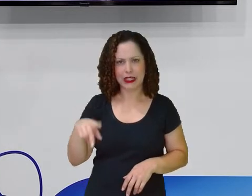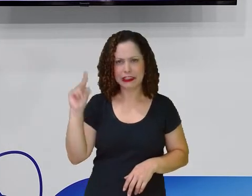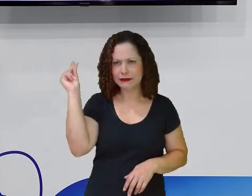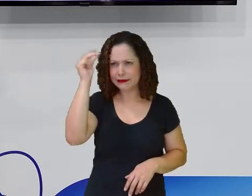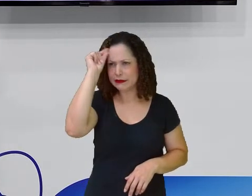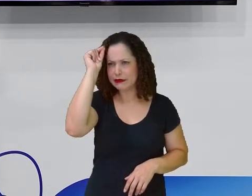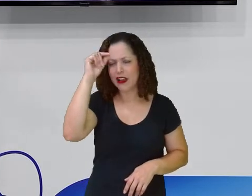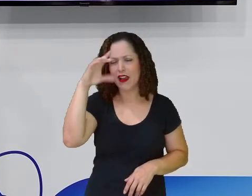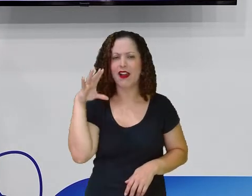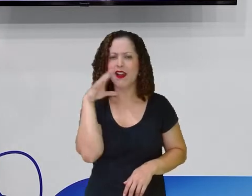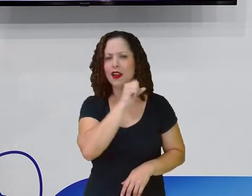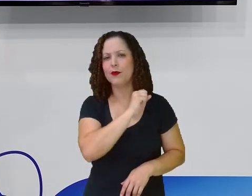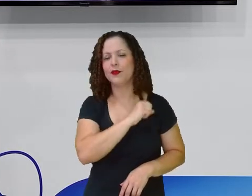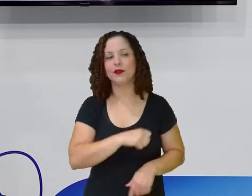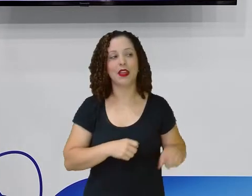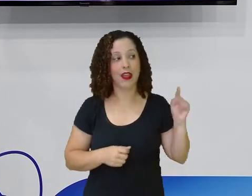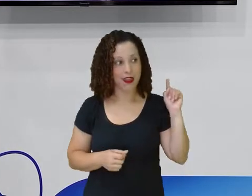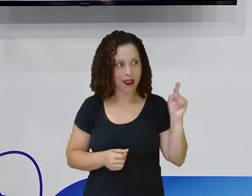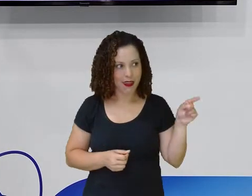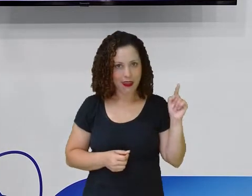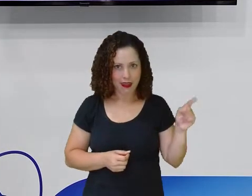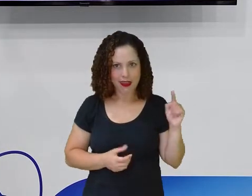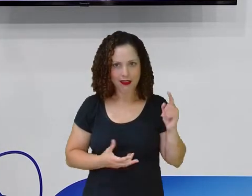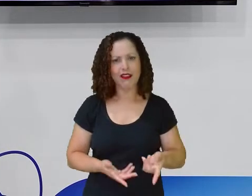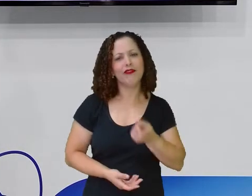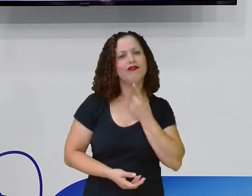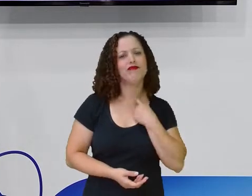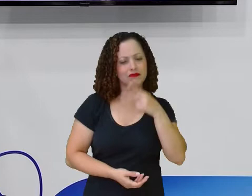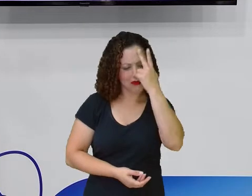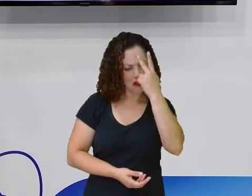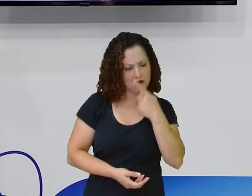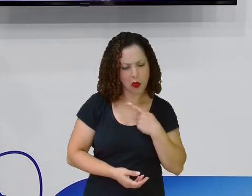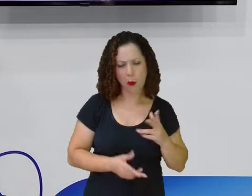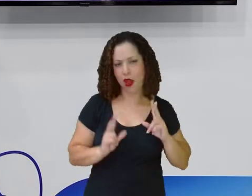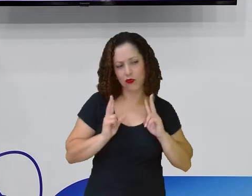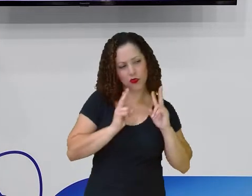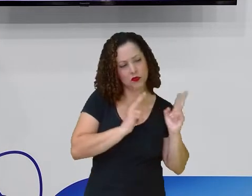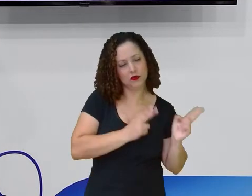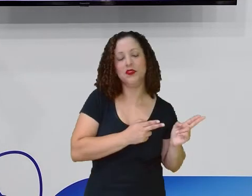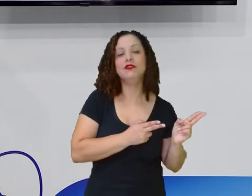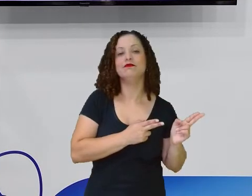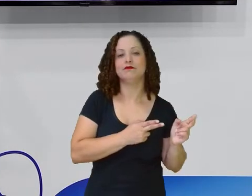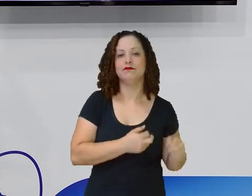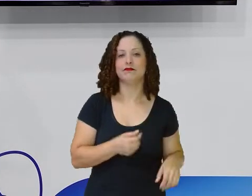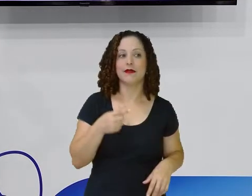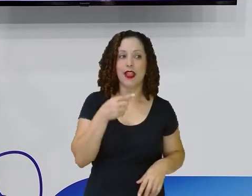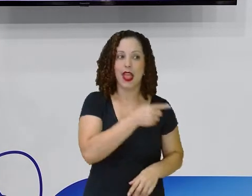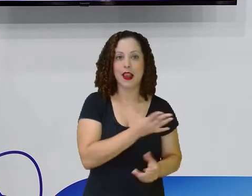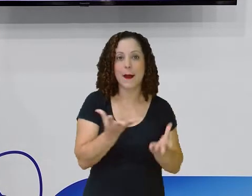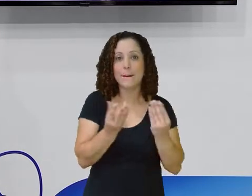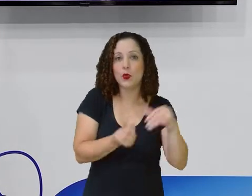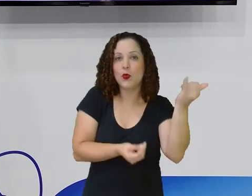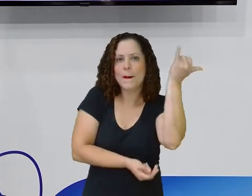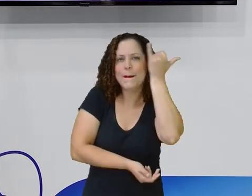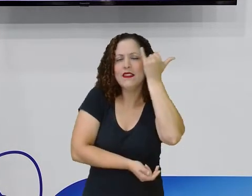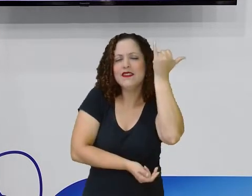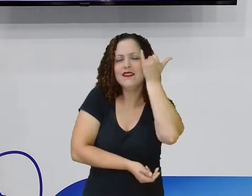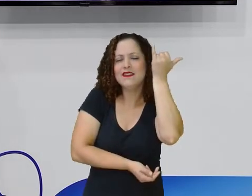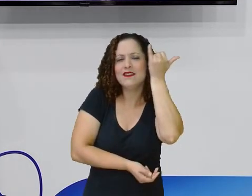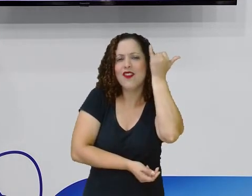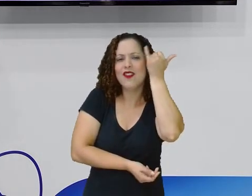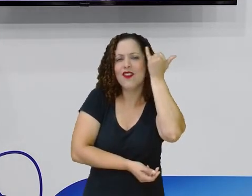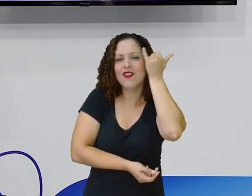A Sacisa, tanto é que no início do texto diz que existia uma Sacisa muito preguiçosa. Veja,